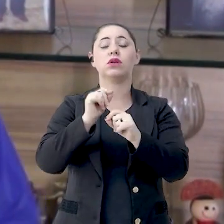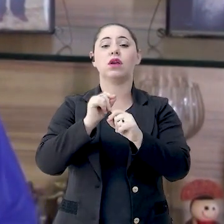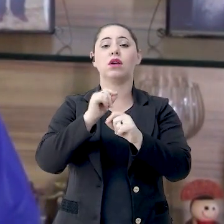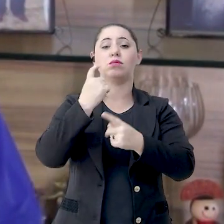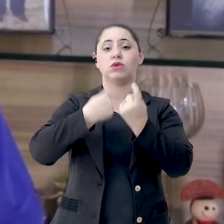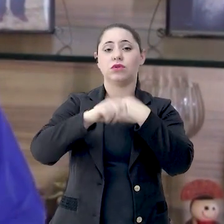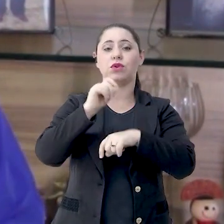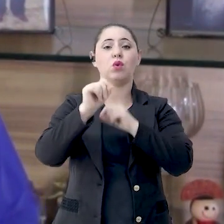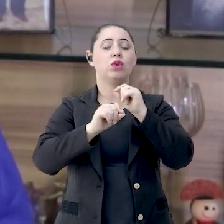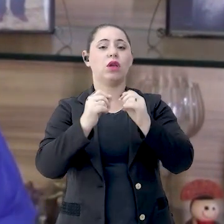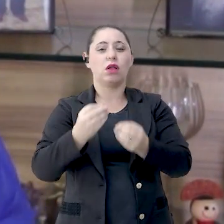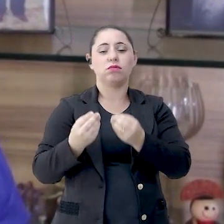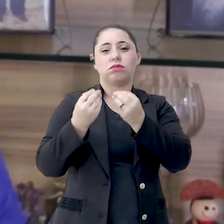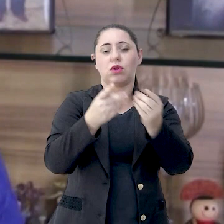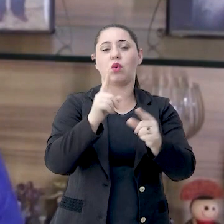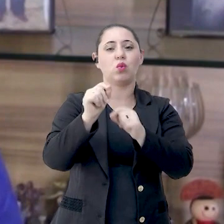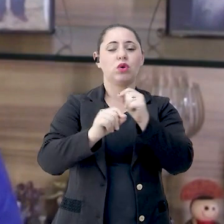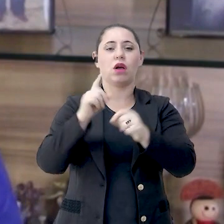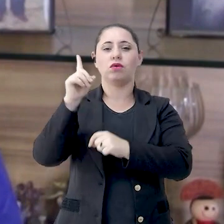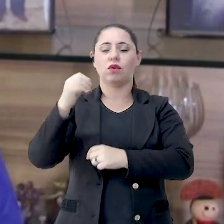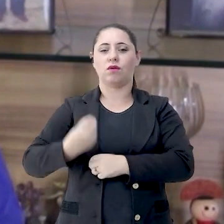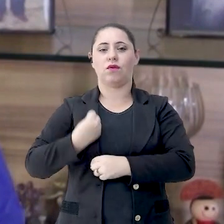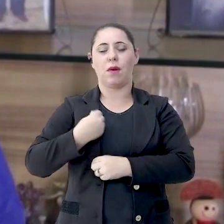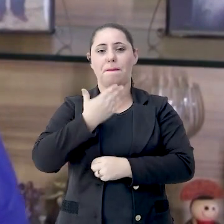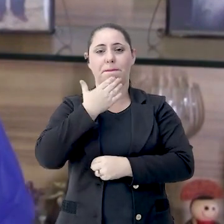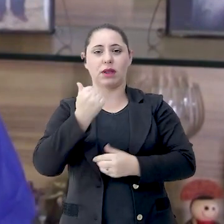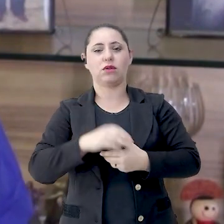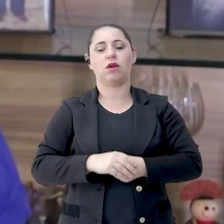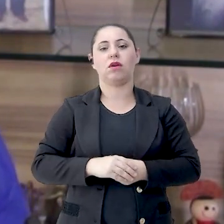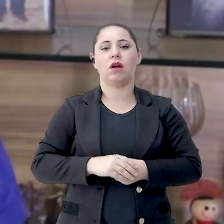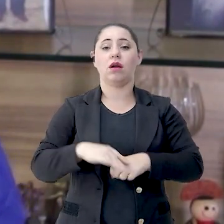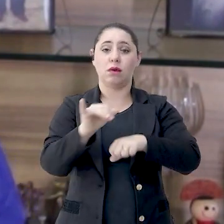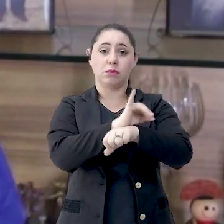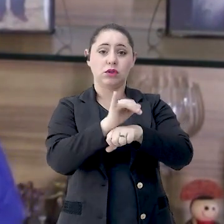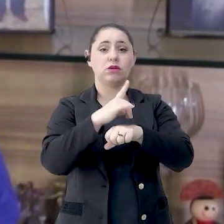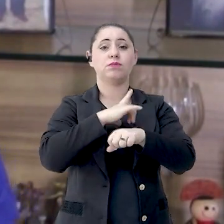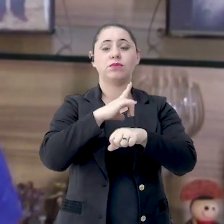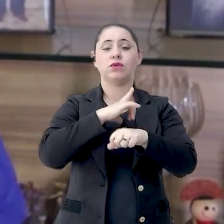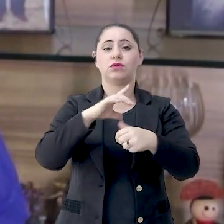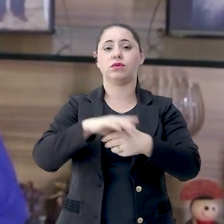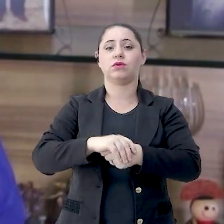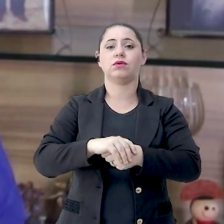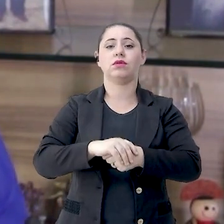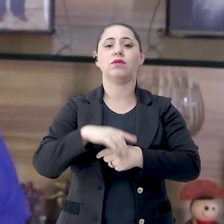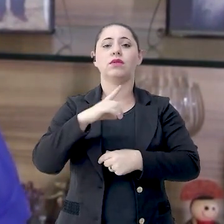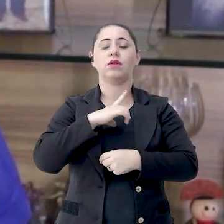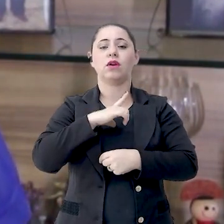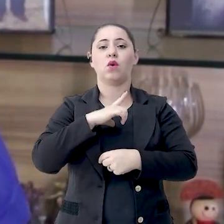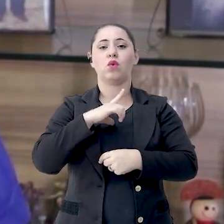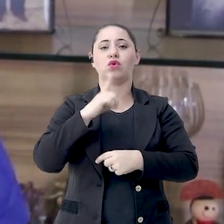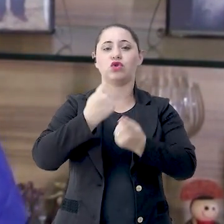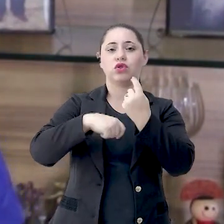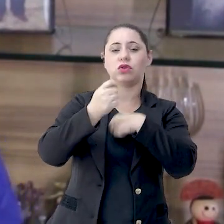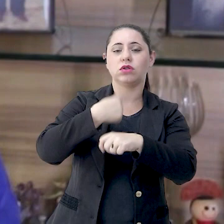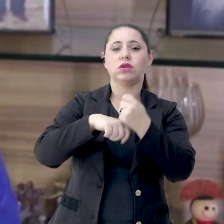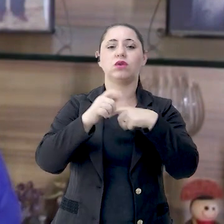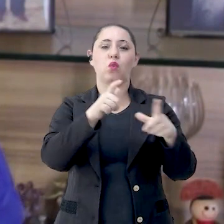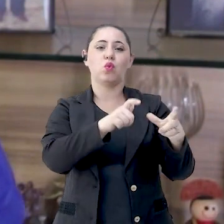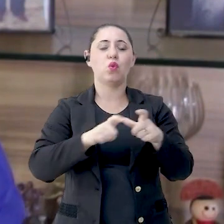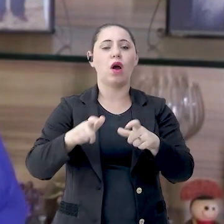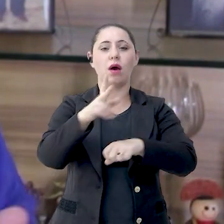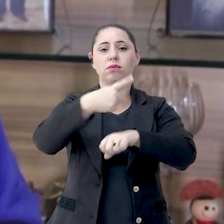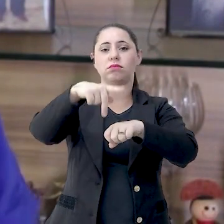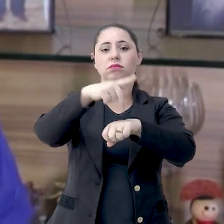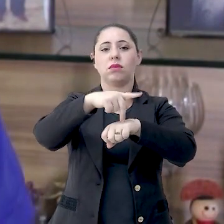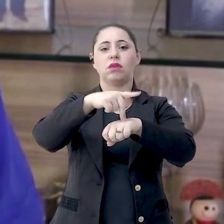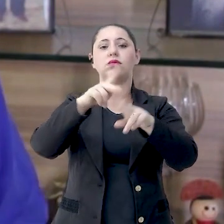parques públicos, a educação e a saúde, que são problemas constantes, mas principalmente resgatar a autoestima do douradense, deixando a cidade um